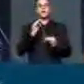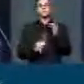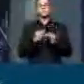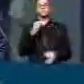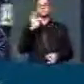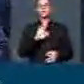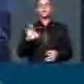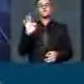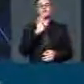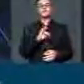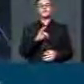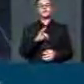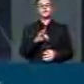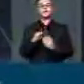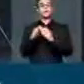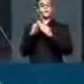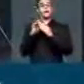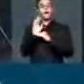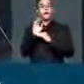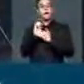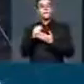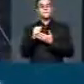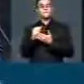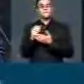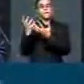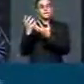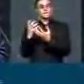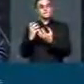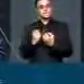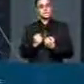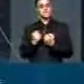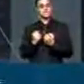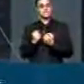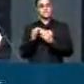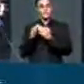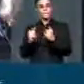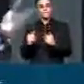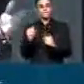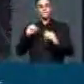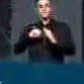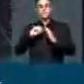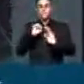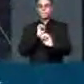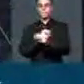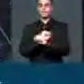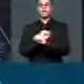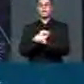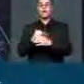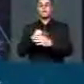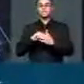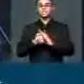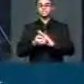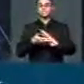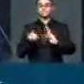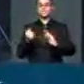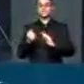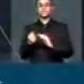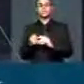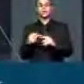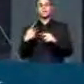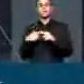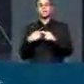pedido de suspensão da desintrusão da terra indígena Aguajá por um ano, até que os produtores possam